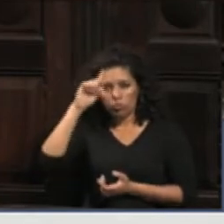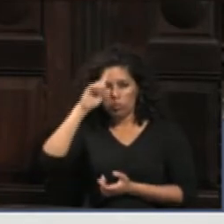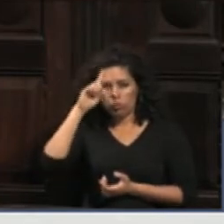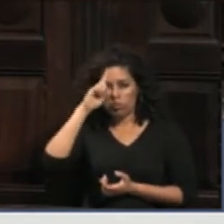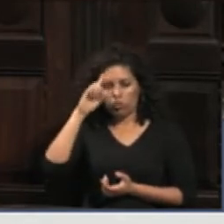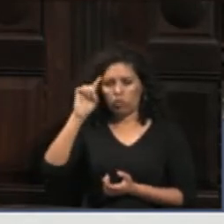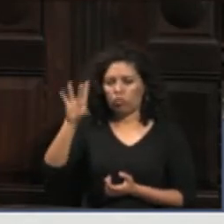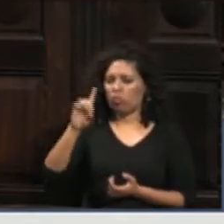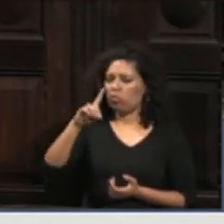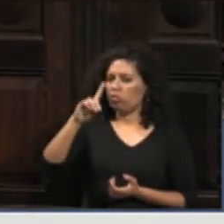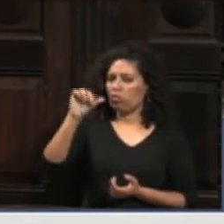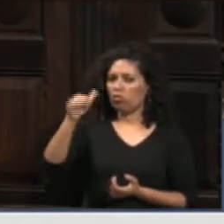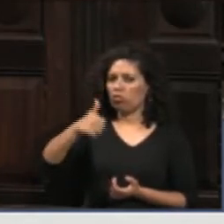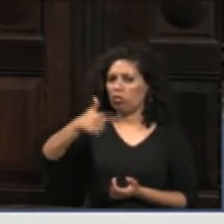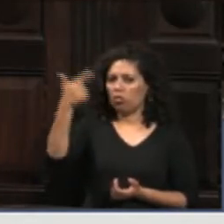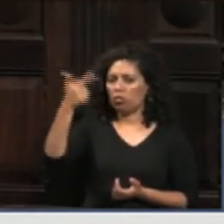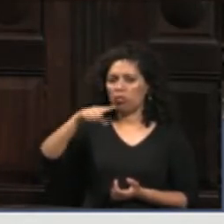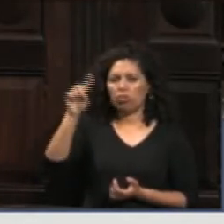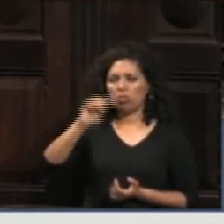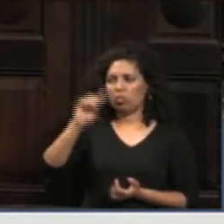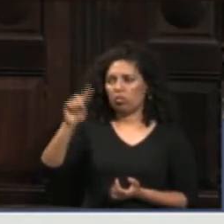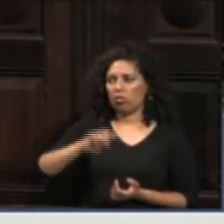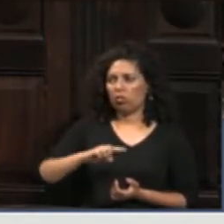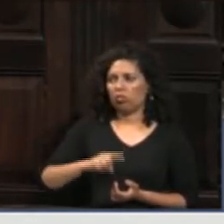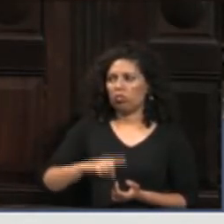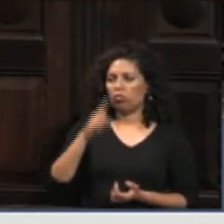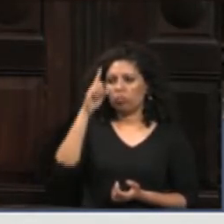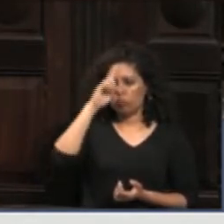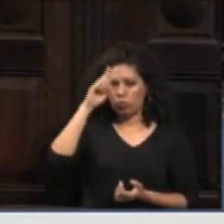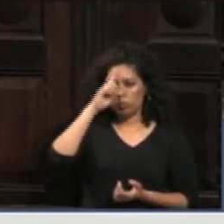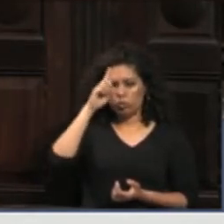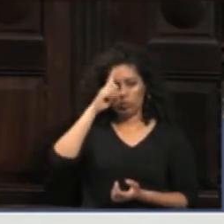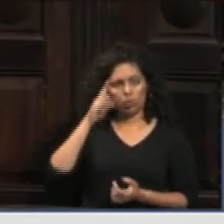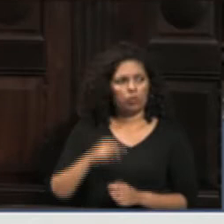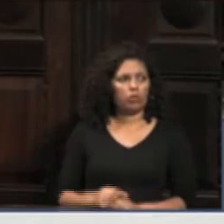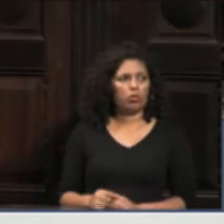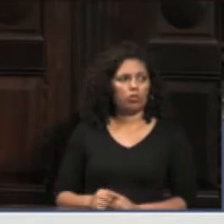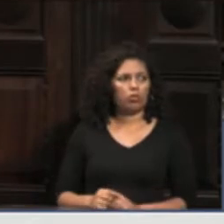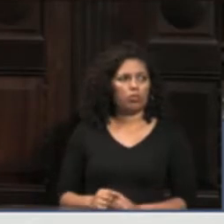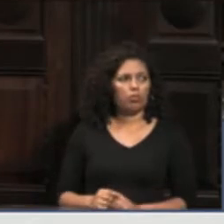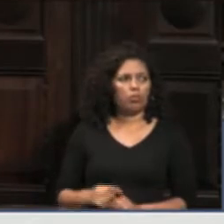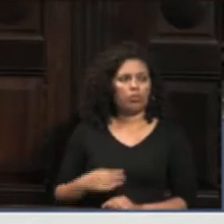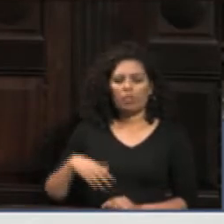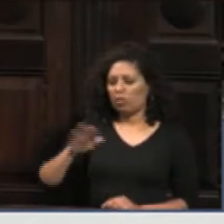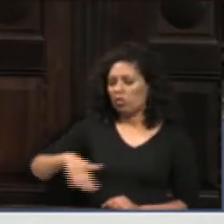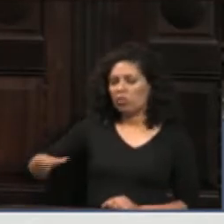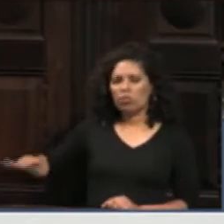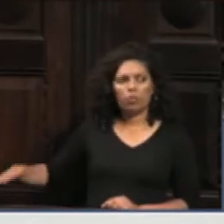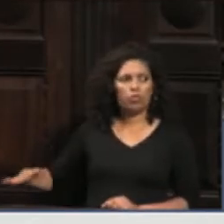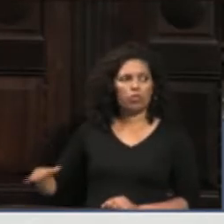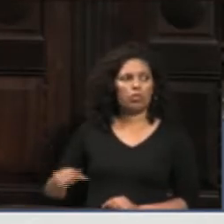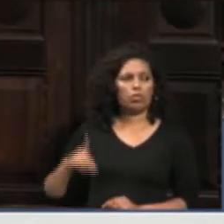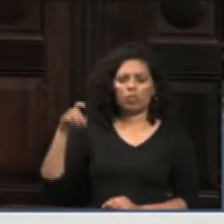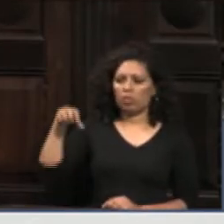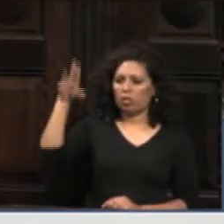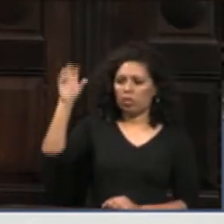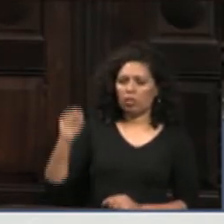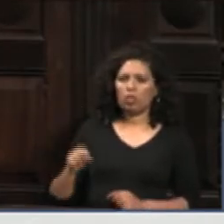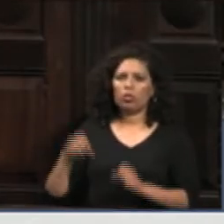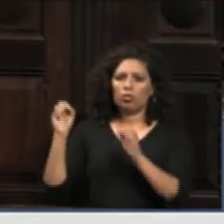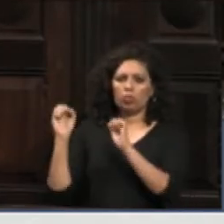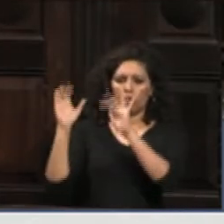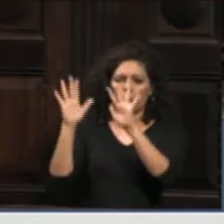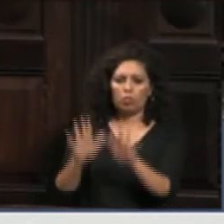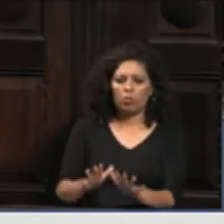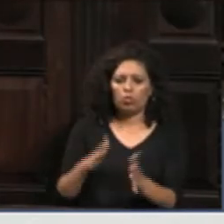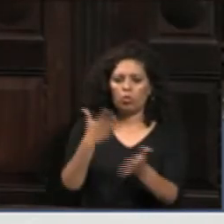no dia 12 de outubro, que a gente meramente entende que é um apelo comercial. Então, viva as nossas crianças, que Deus proteja a todas